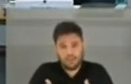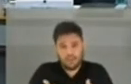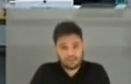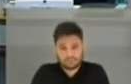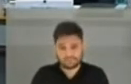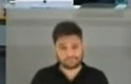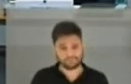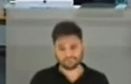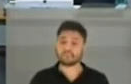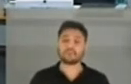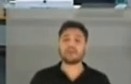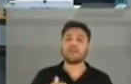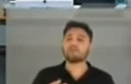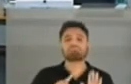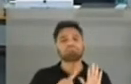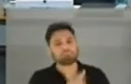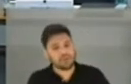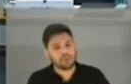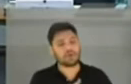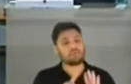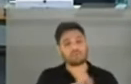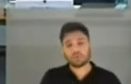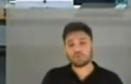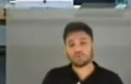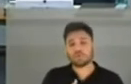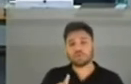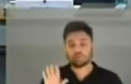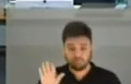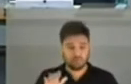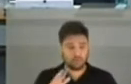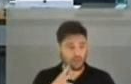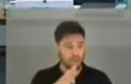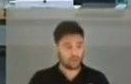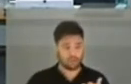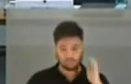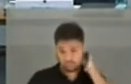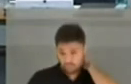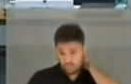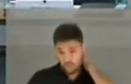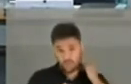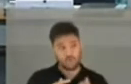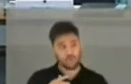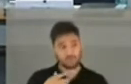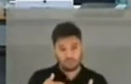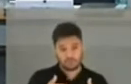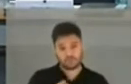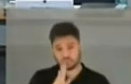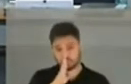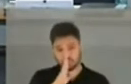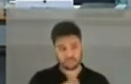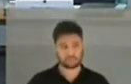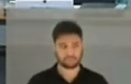Qual sua relação com o senhor Guilherme? Só um minuto, senhor relator. Por favor. O depoente está pedindo 5 minutos do seu banheiro.